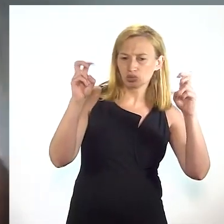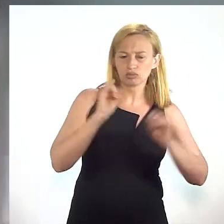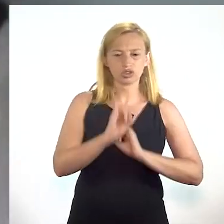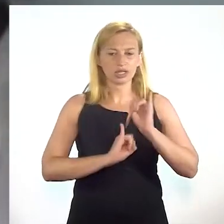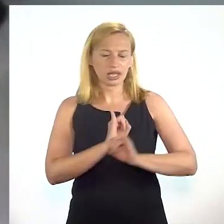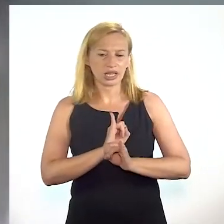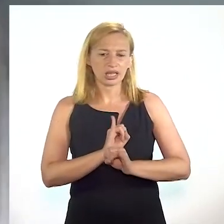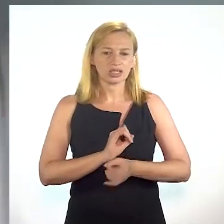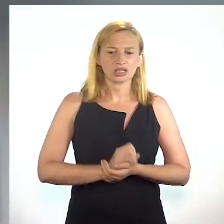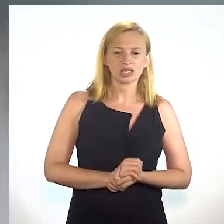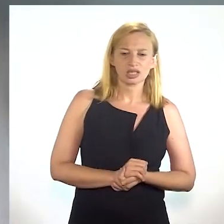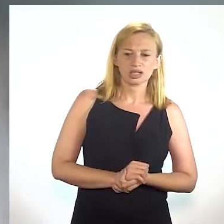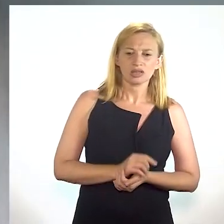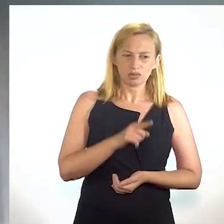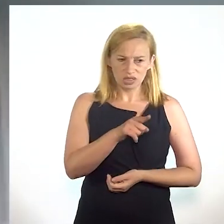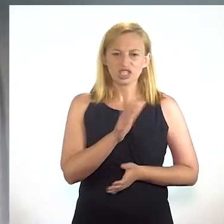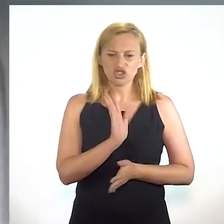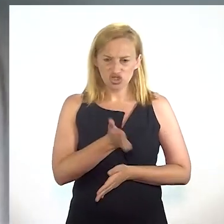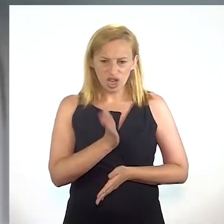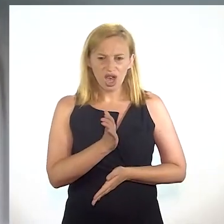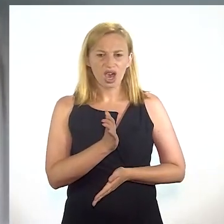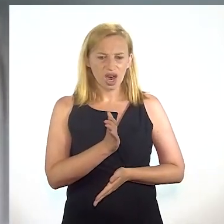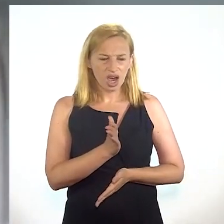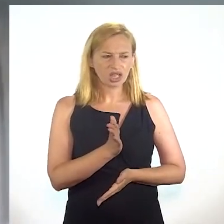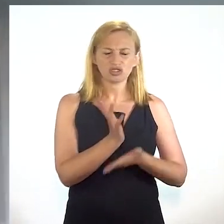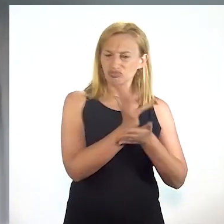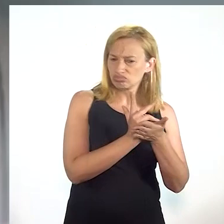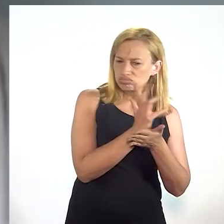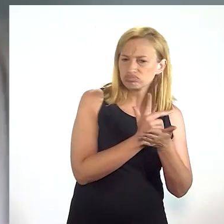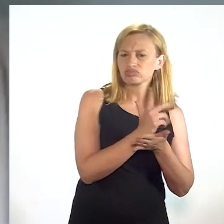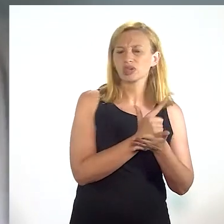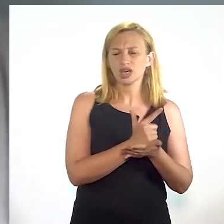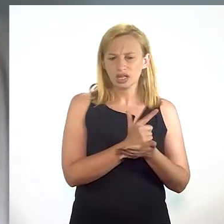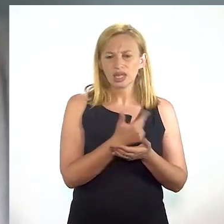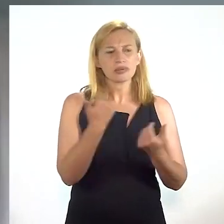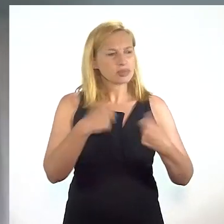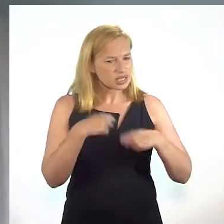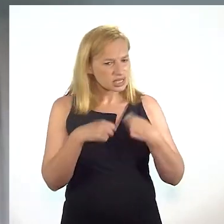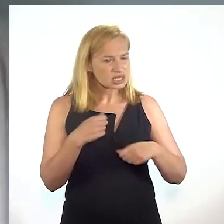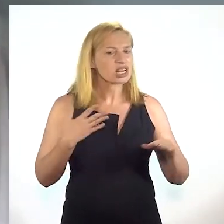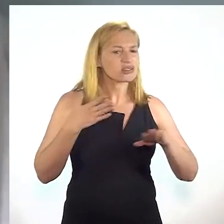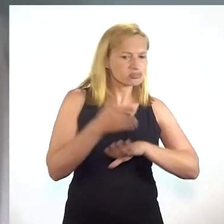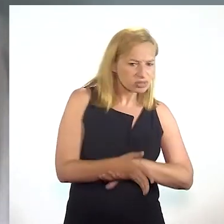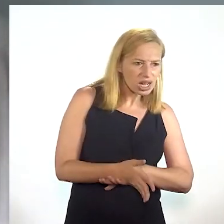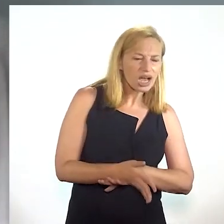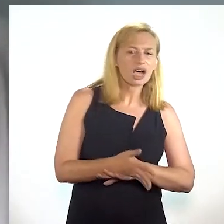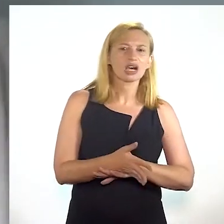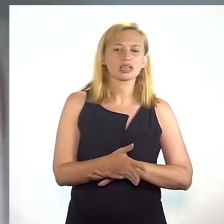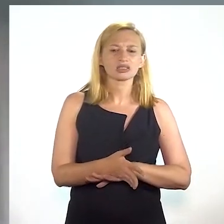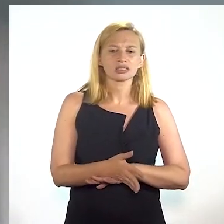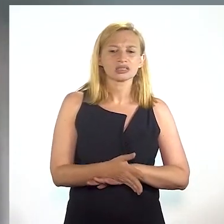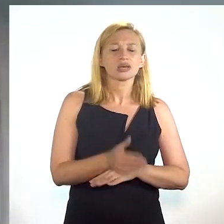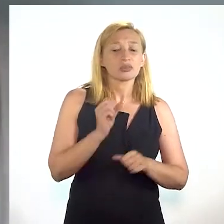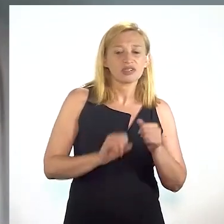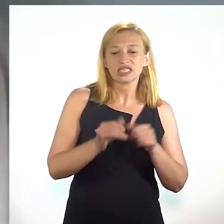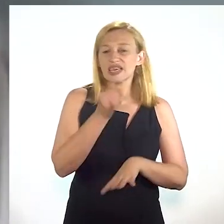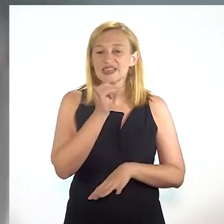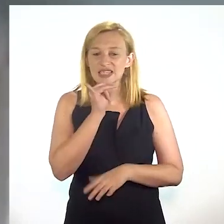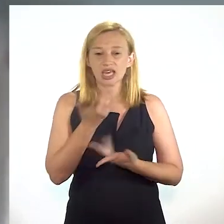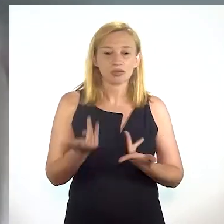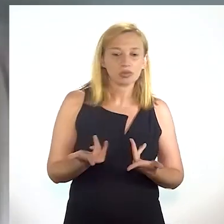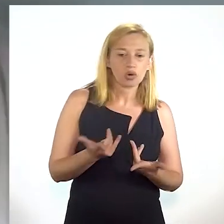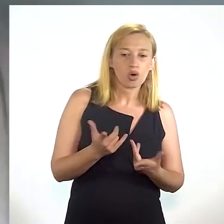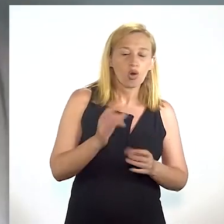e para o seu negócio essa questão da internet? Era algo que você já tinha desenhado que precisaria